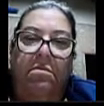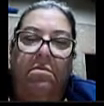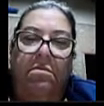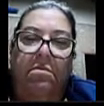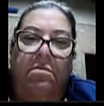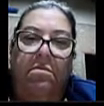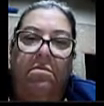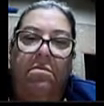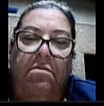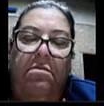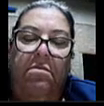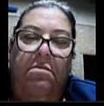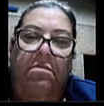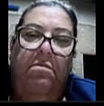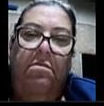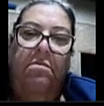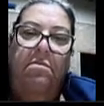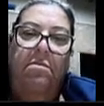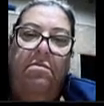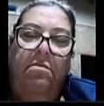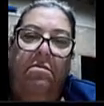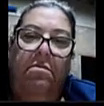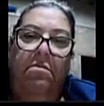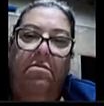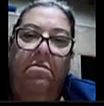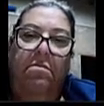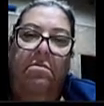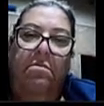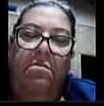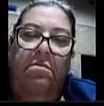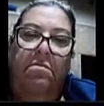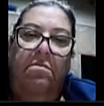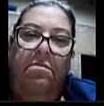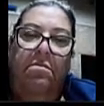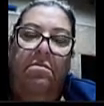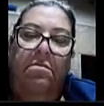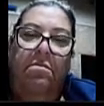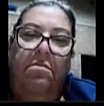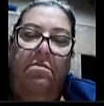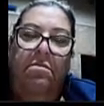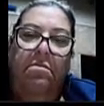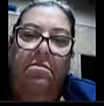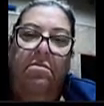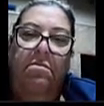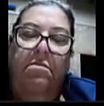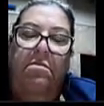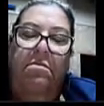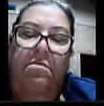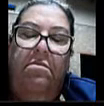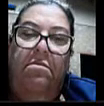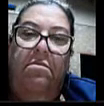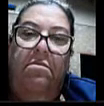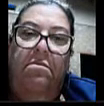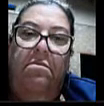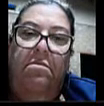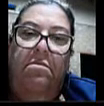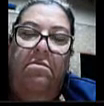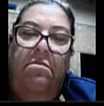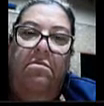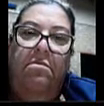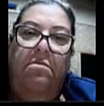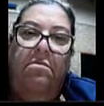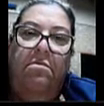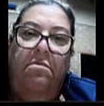psicoeducação. Não só com os professores, mas muitas vezes com os próprios alunos. Então, acredito que o início do